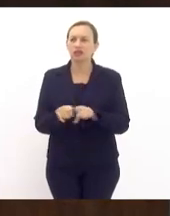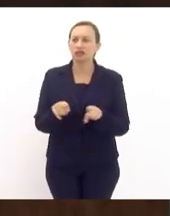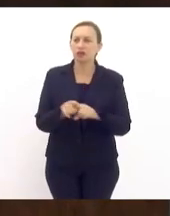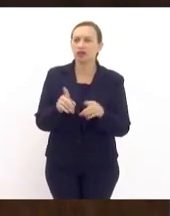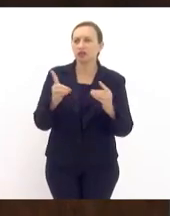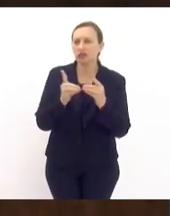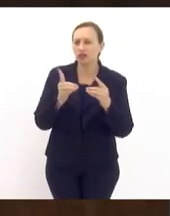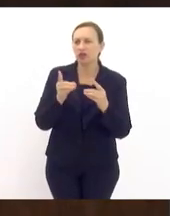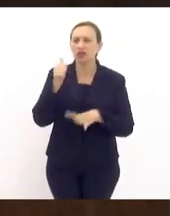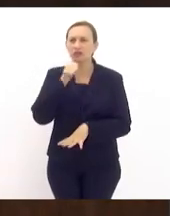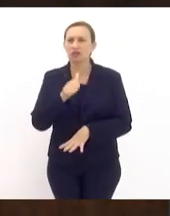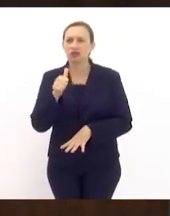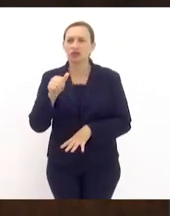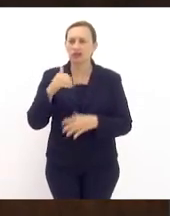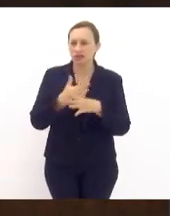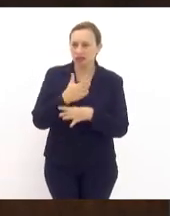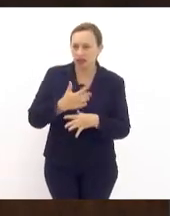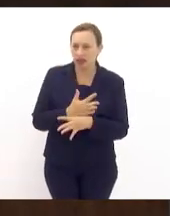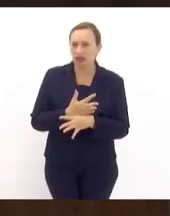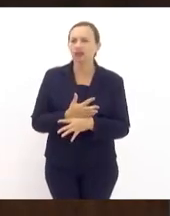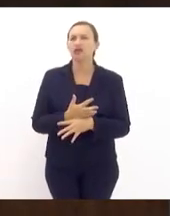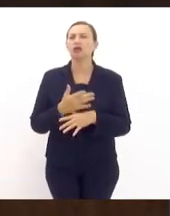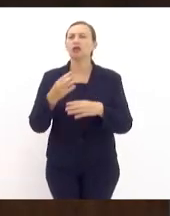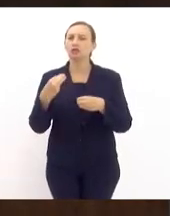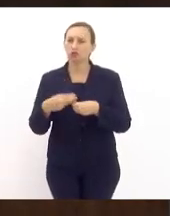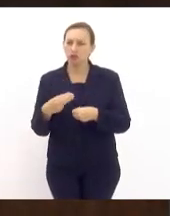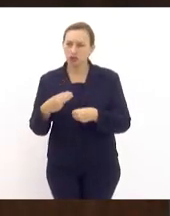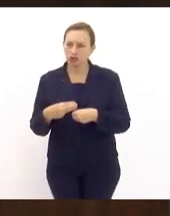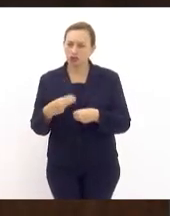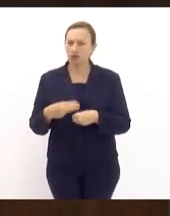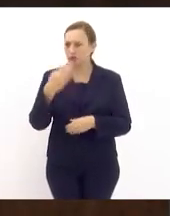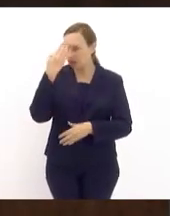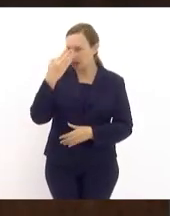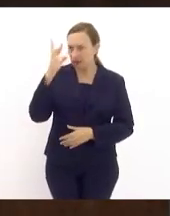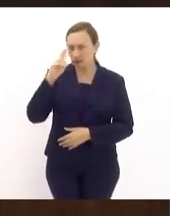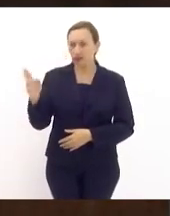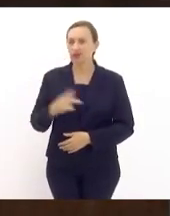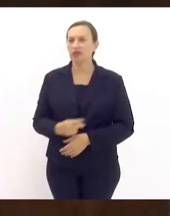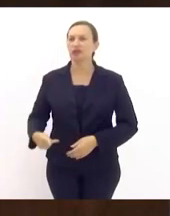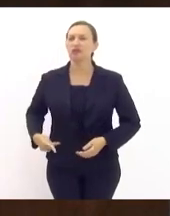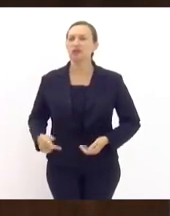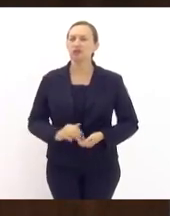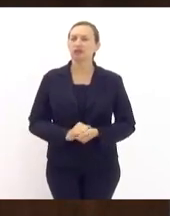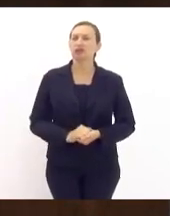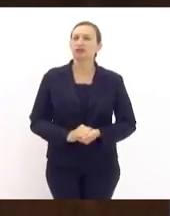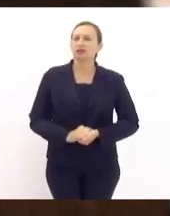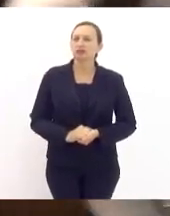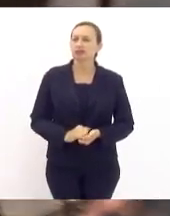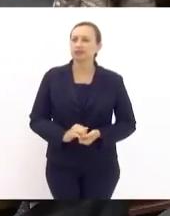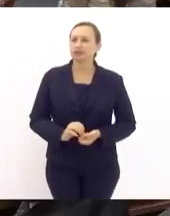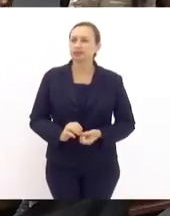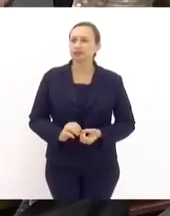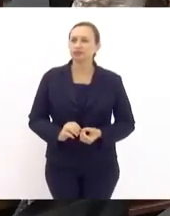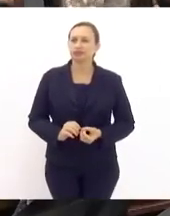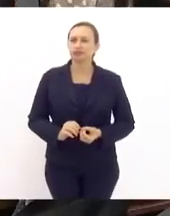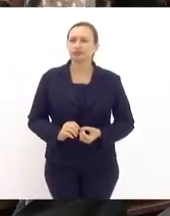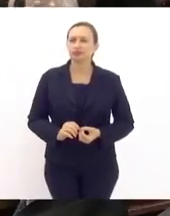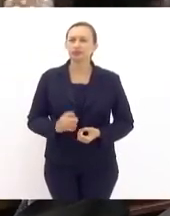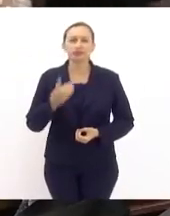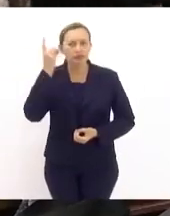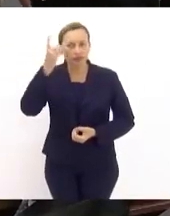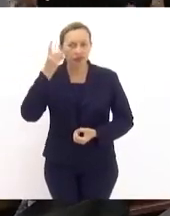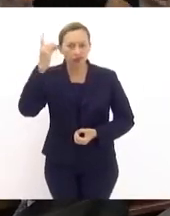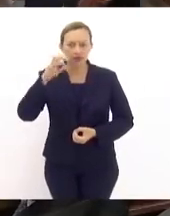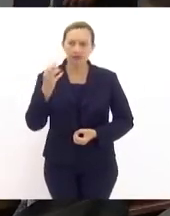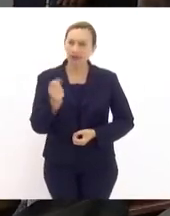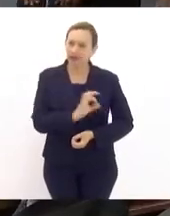mulher nessa importante cidade, nesse importante município. Muito obrigada, presidente. Obrigado, deputada. Deputada Marta